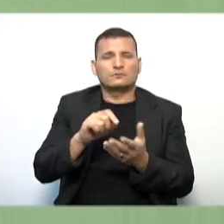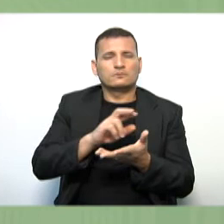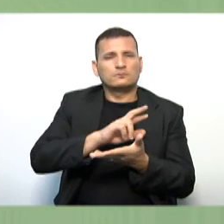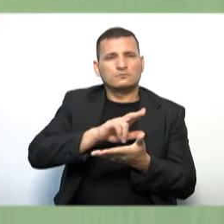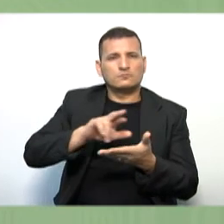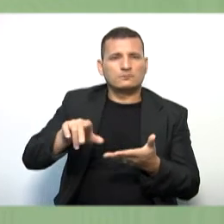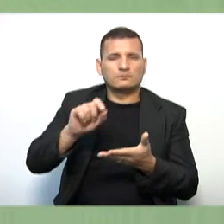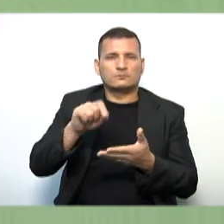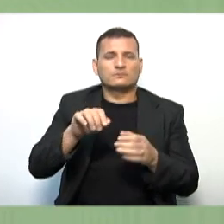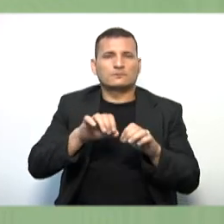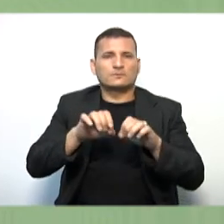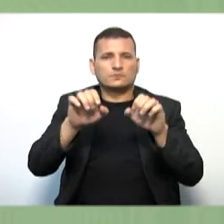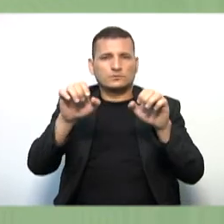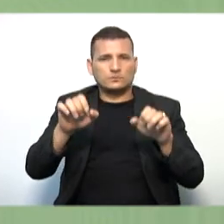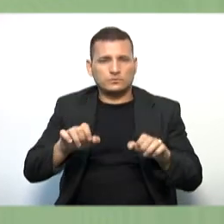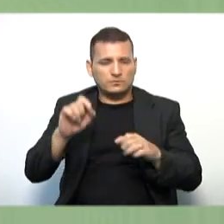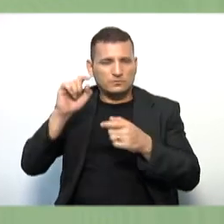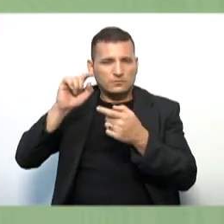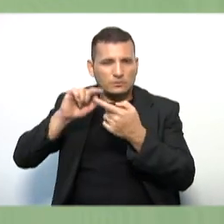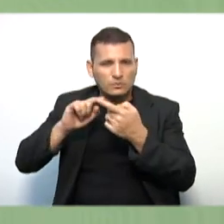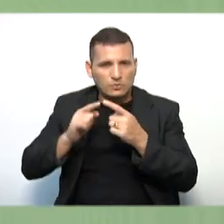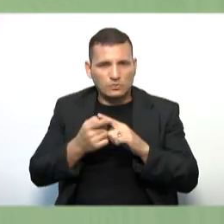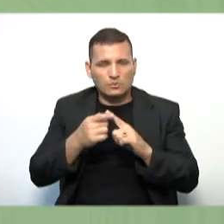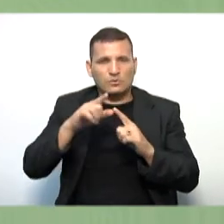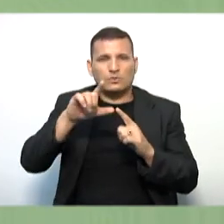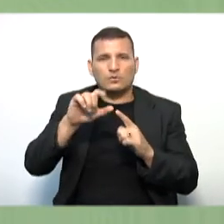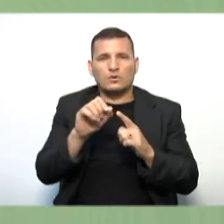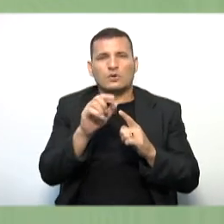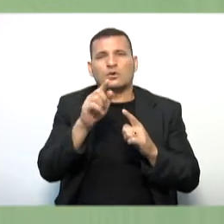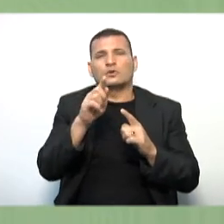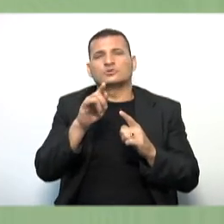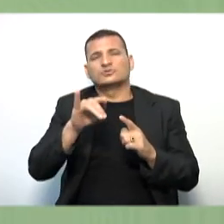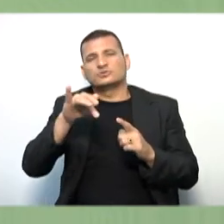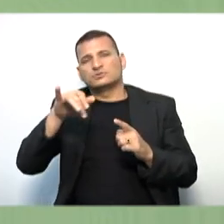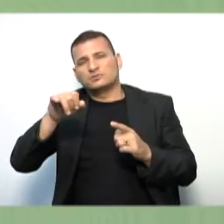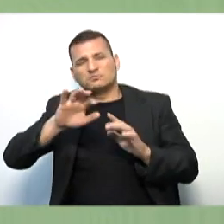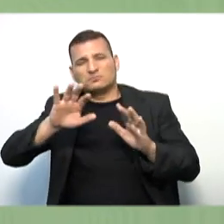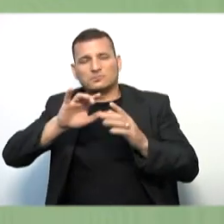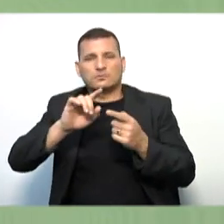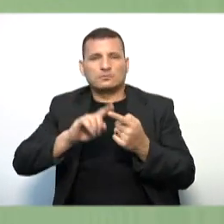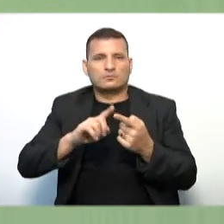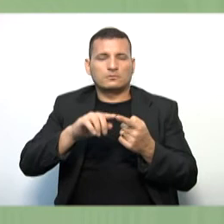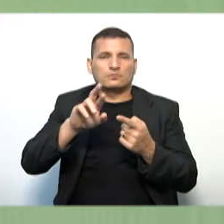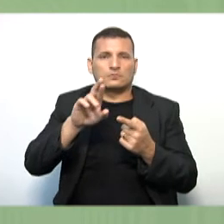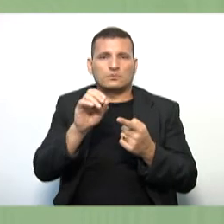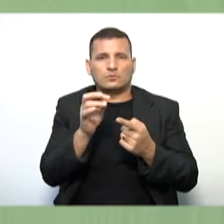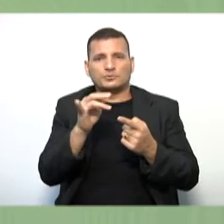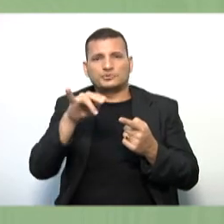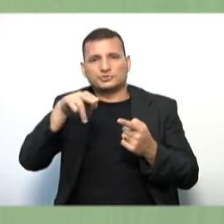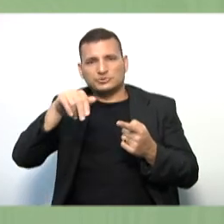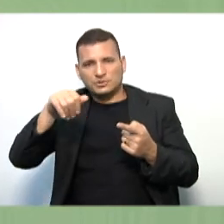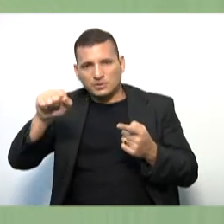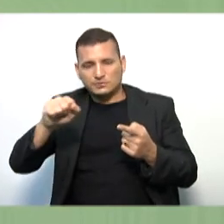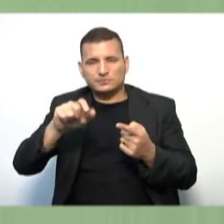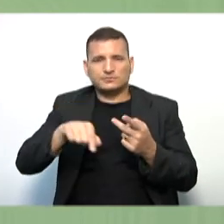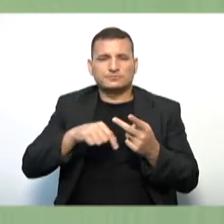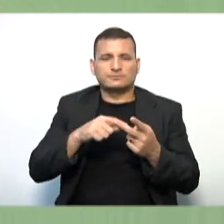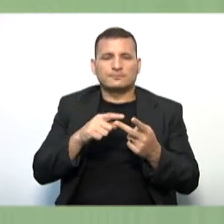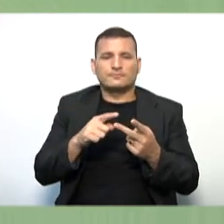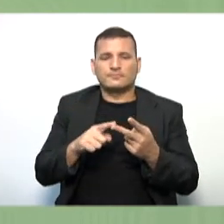estruturas lógicas, né? Estruturas lógicas são rotinas, são aí nossas